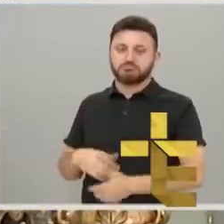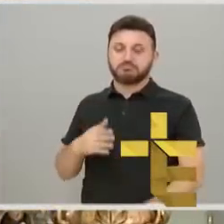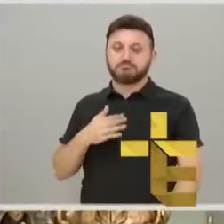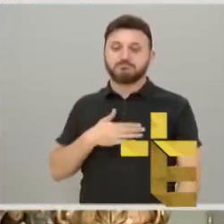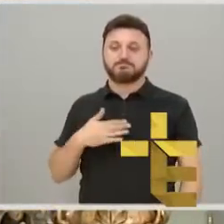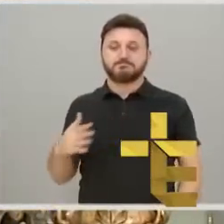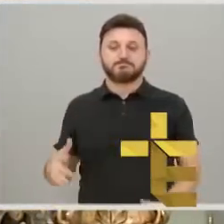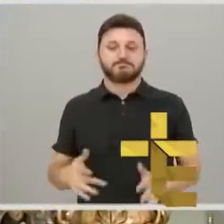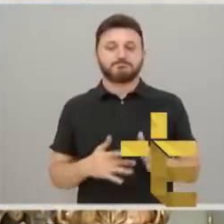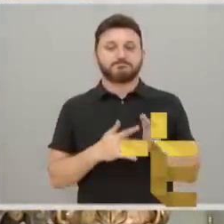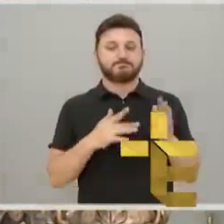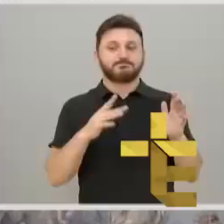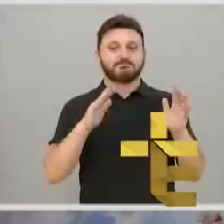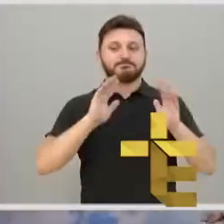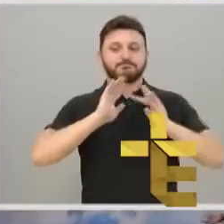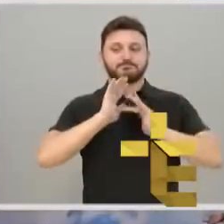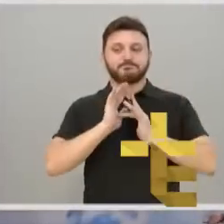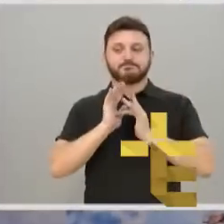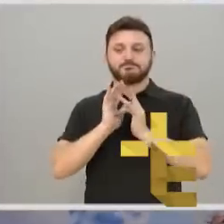meu Jesus.